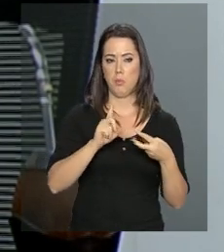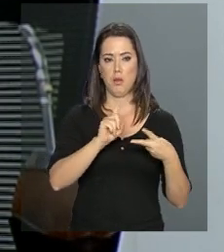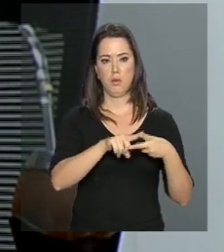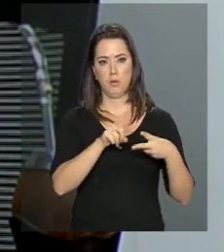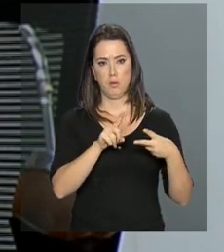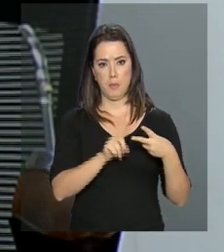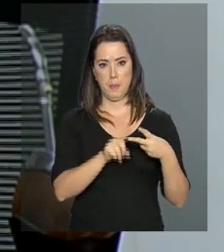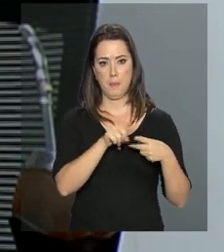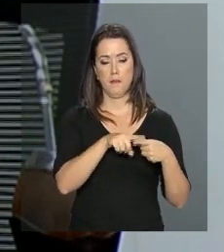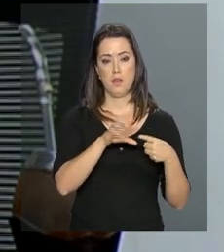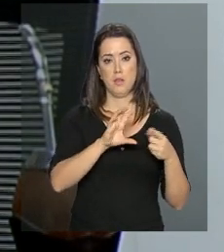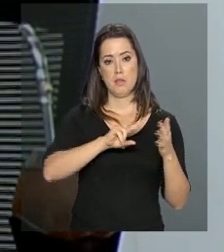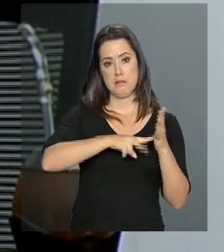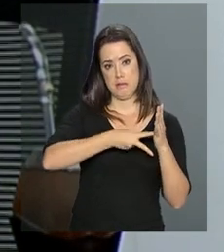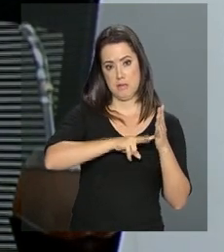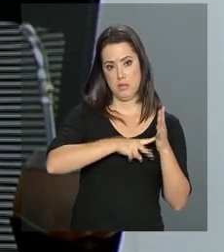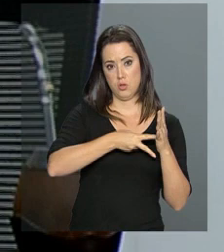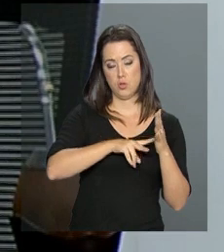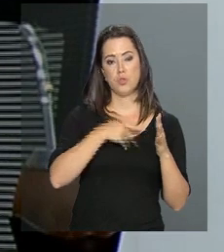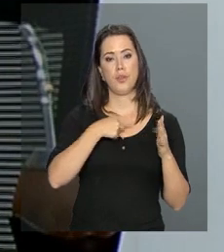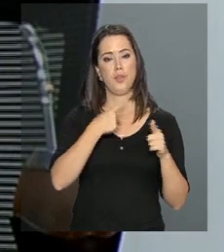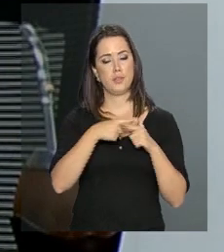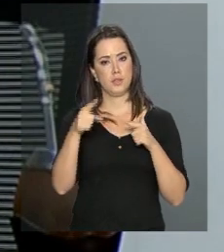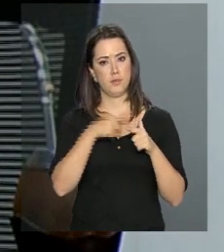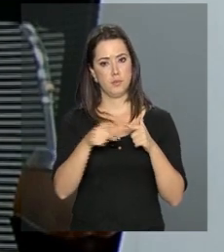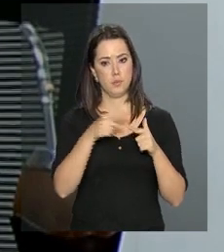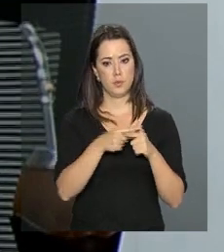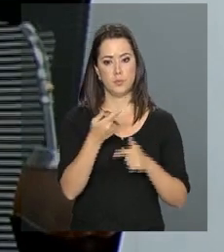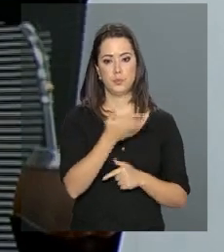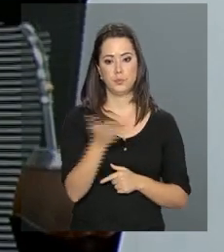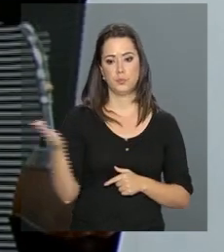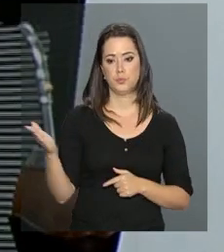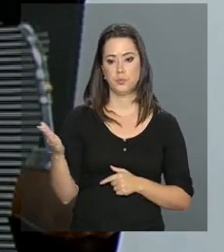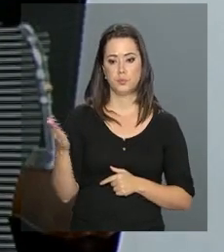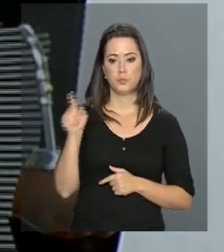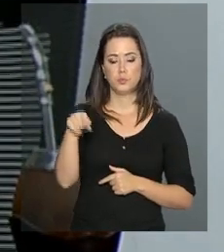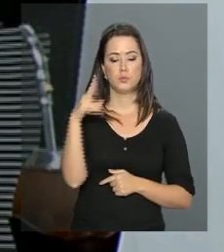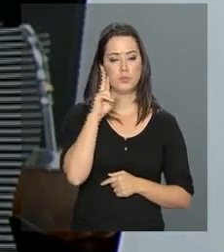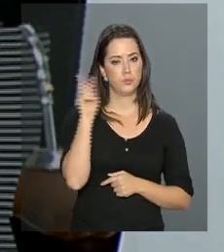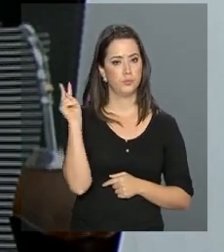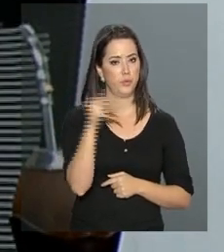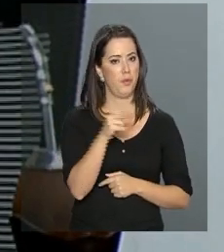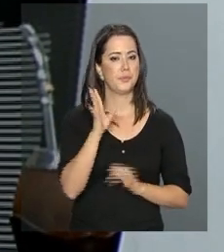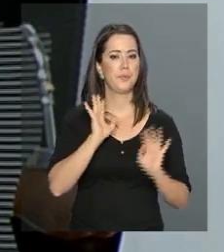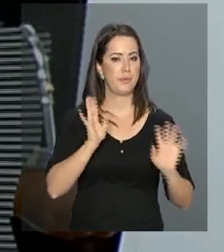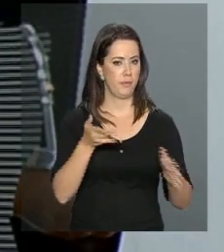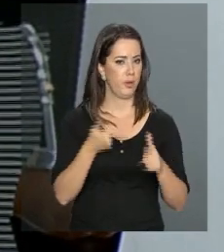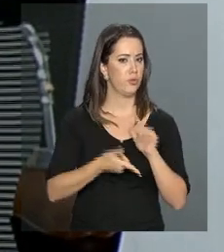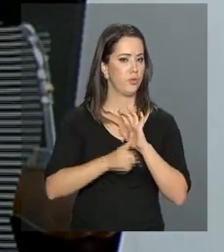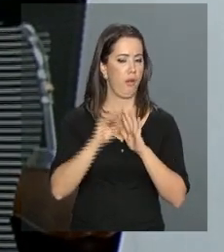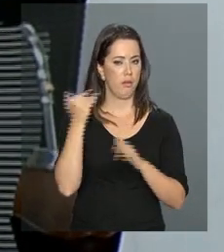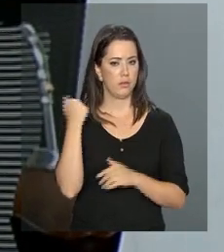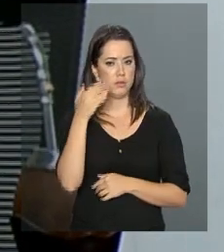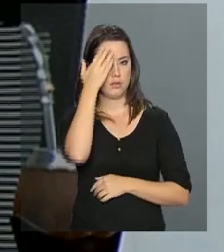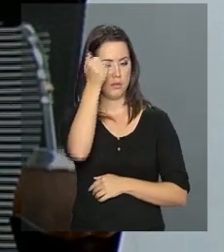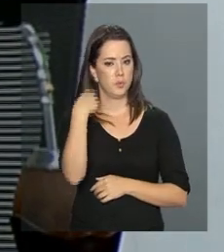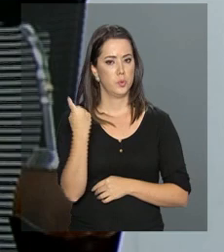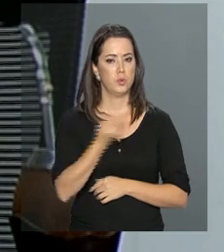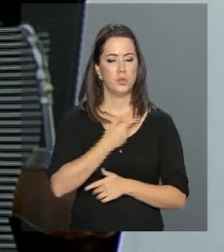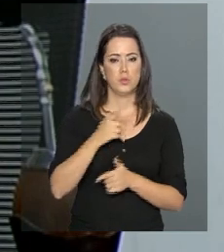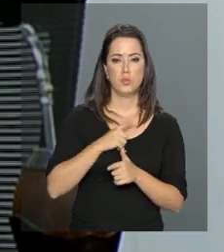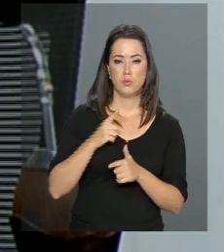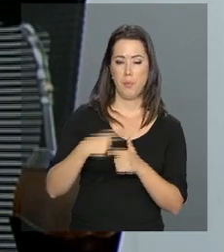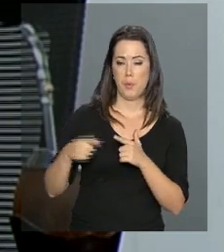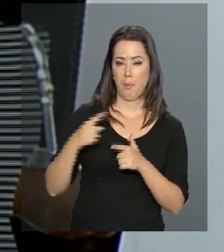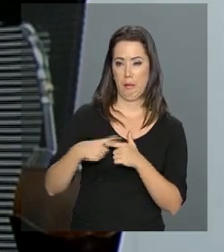das cartas sindicais que foi foco de problema e vocês mesmo acompanharam isso e sabe o quanto nós tivemos o